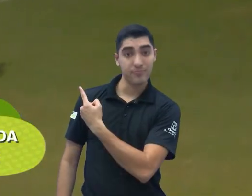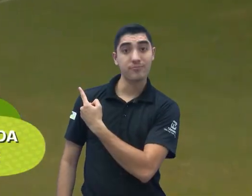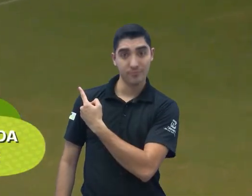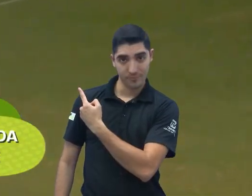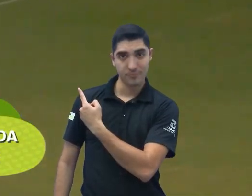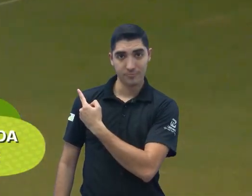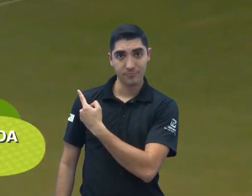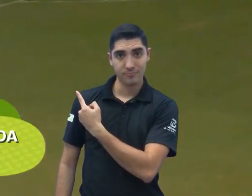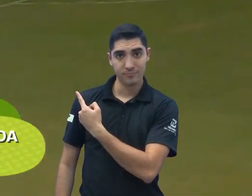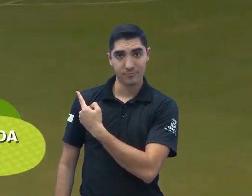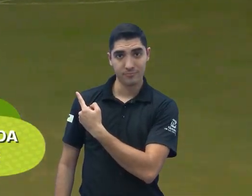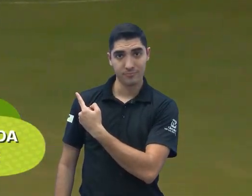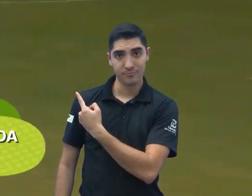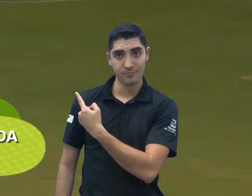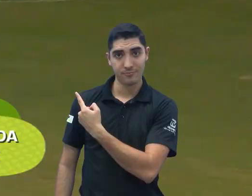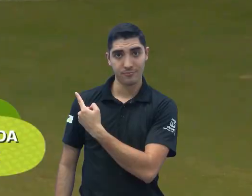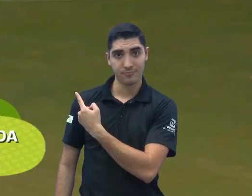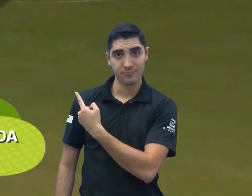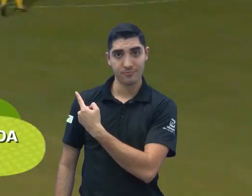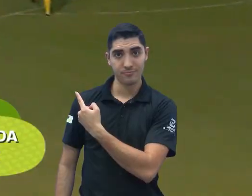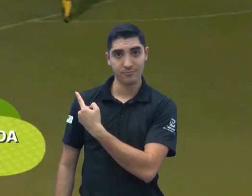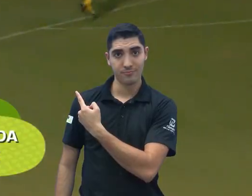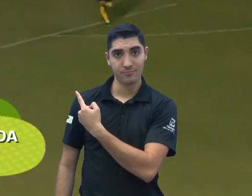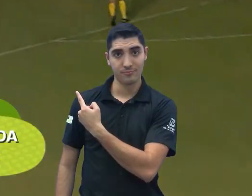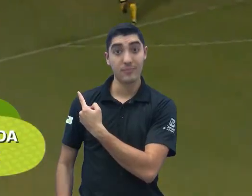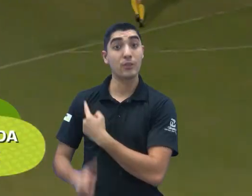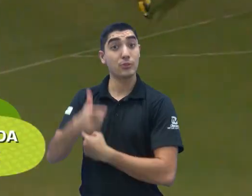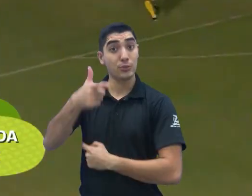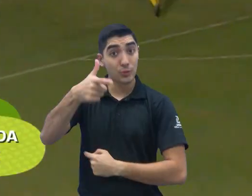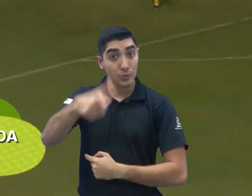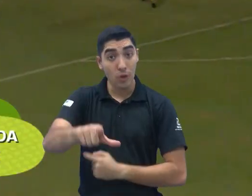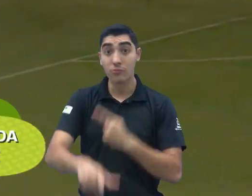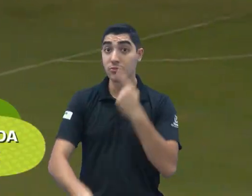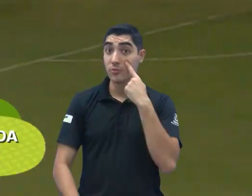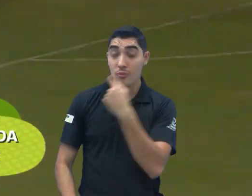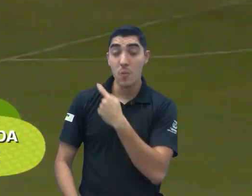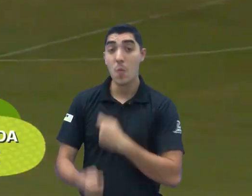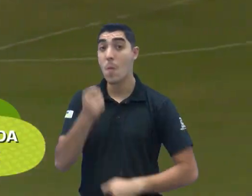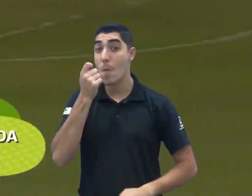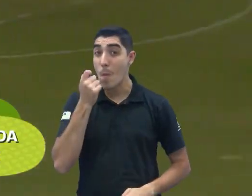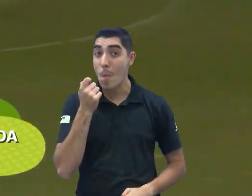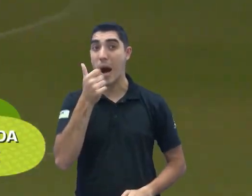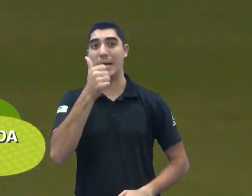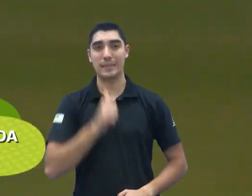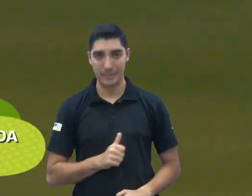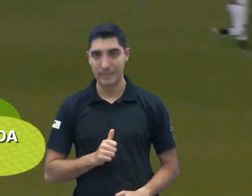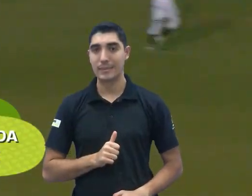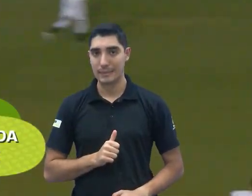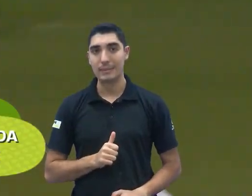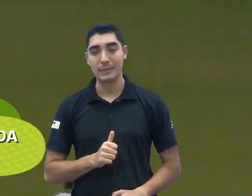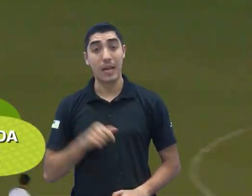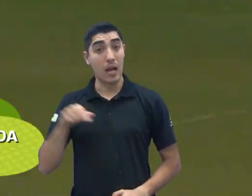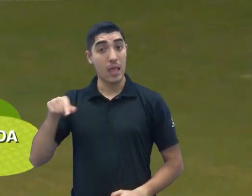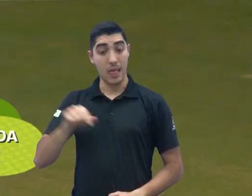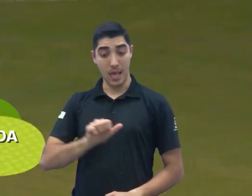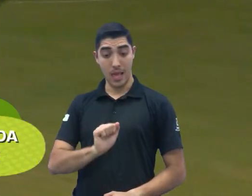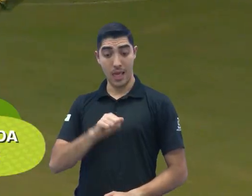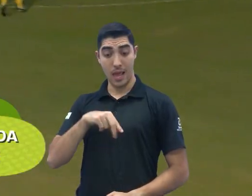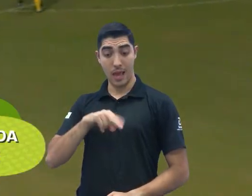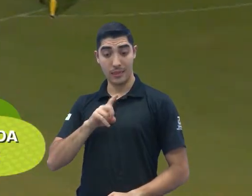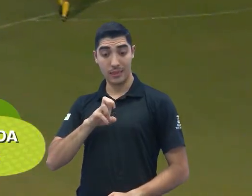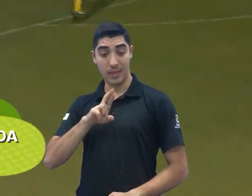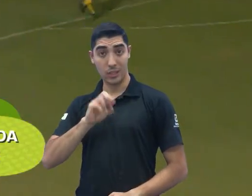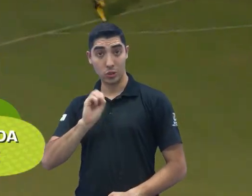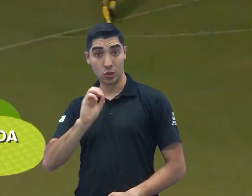pela esquerda, a bola entraria de novo, se não fosse Anderson embaixo da trave outra vez. Tudo isso